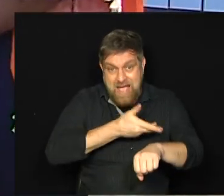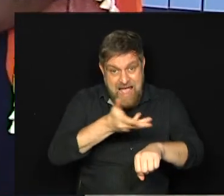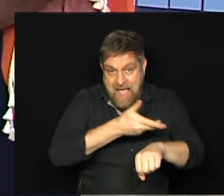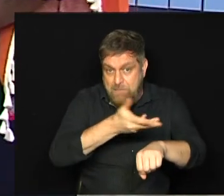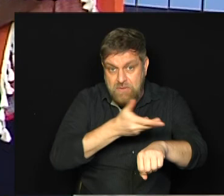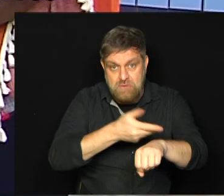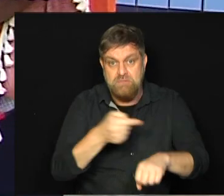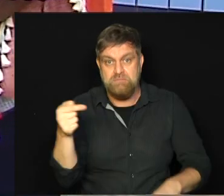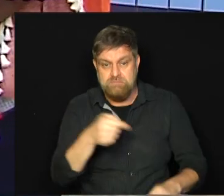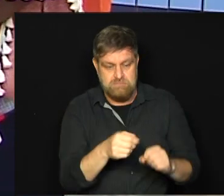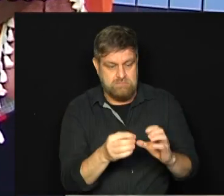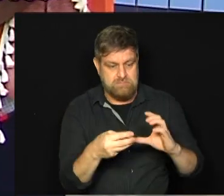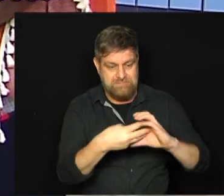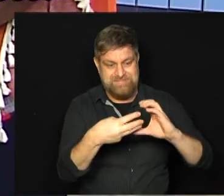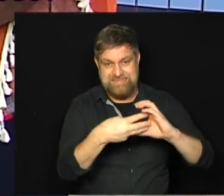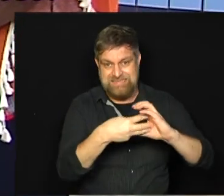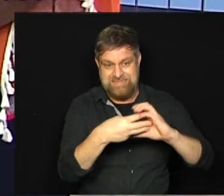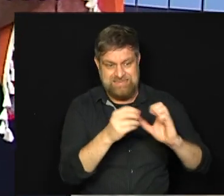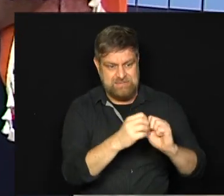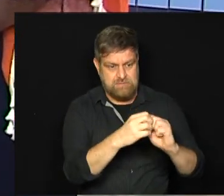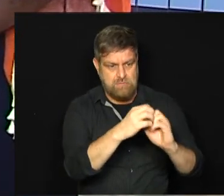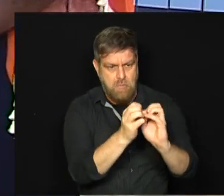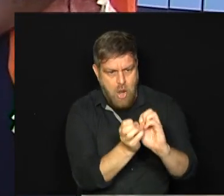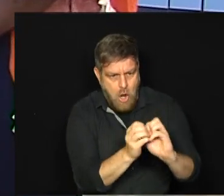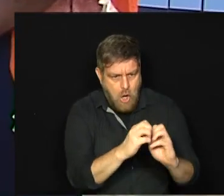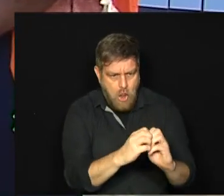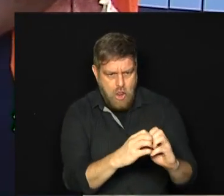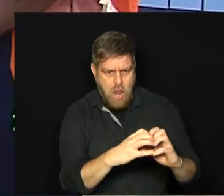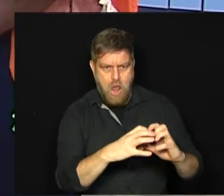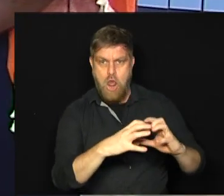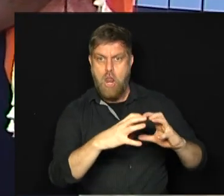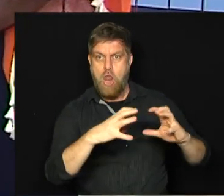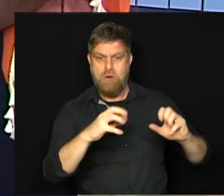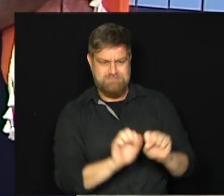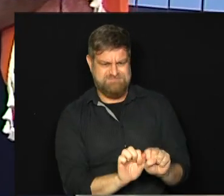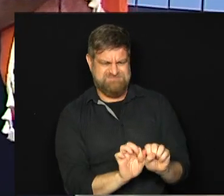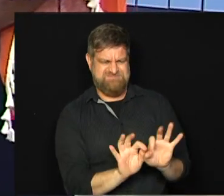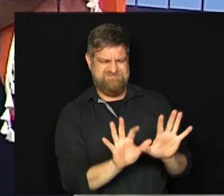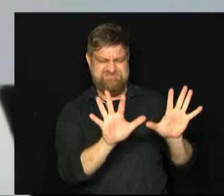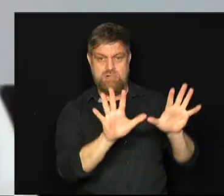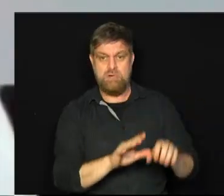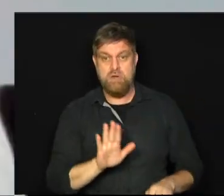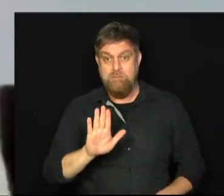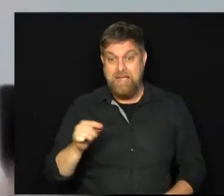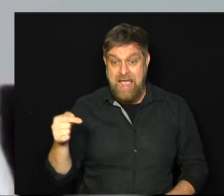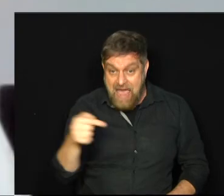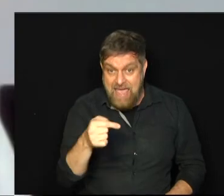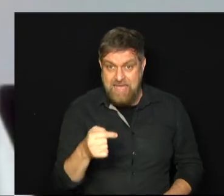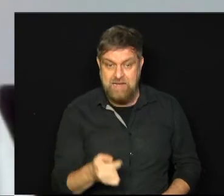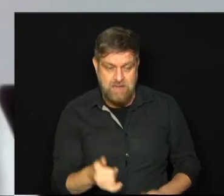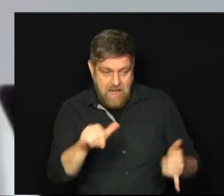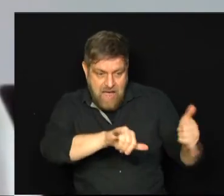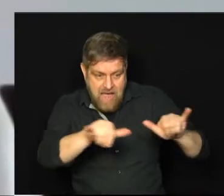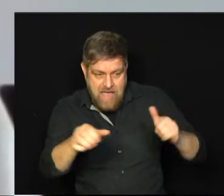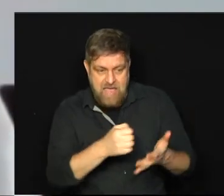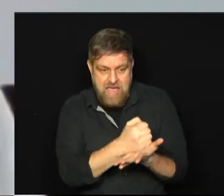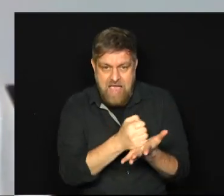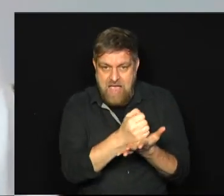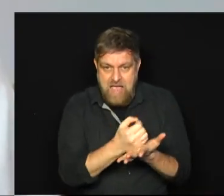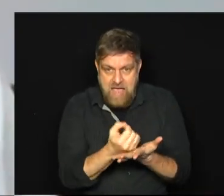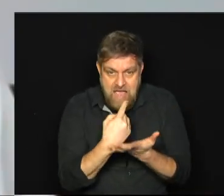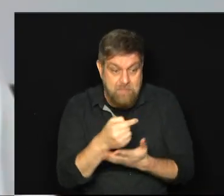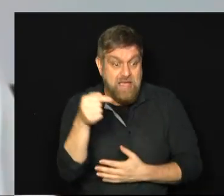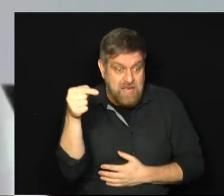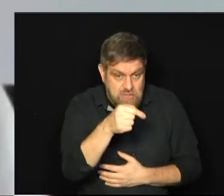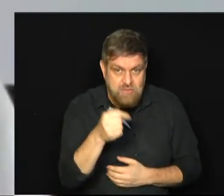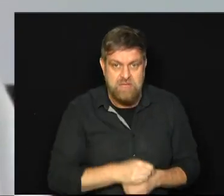mais agressivo, tem uma velocidade de proliferação muito mais elevada, mas o bom é que ele responde melhor à quimioterapia do